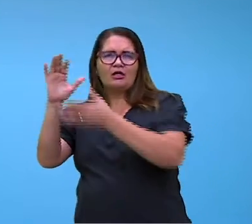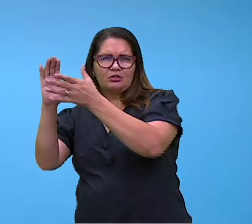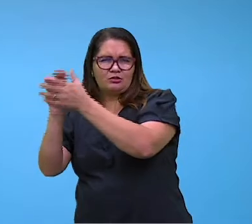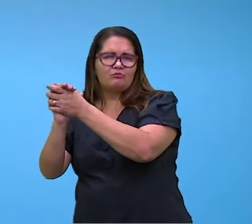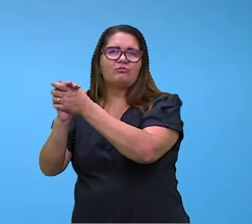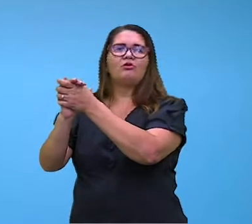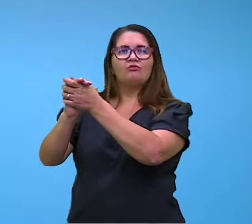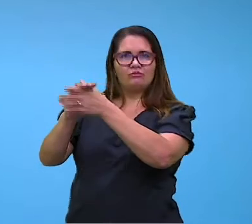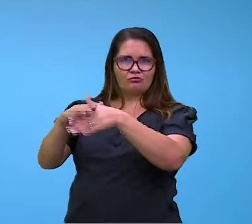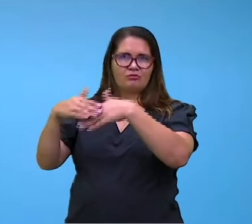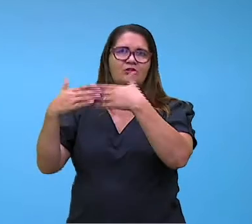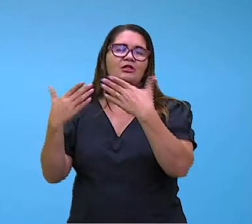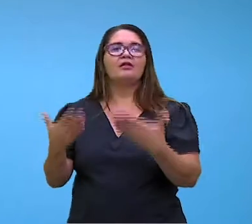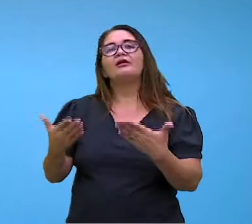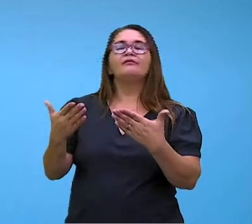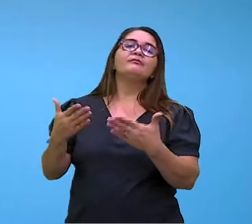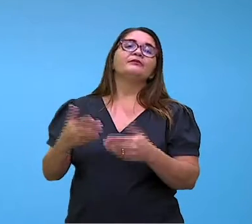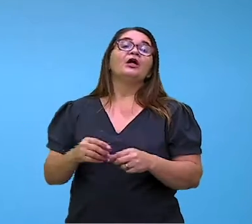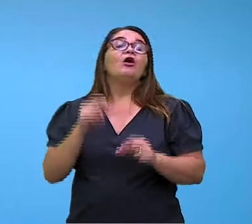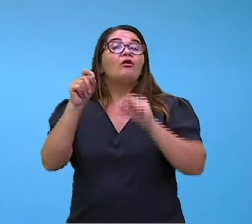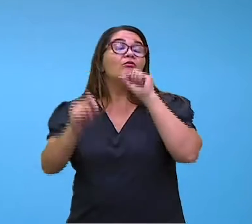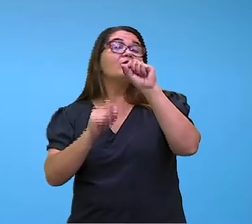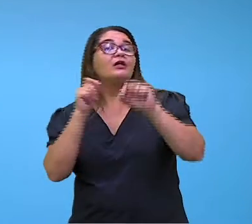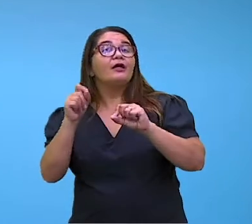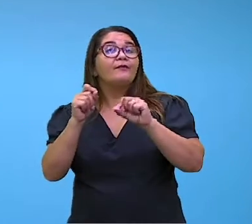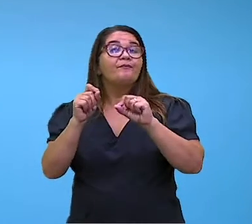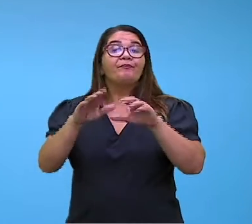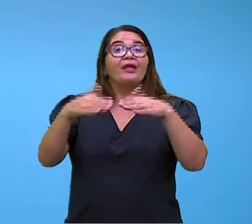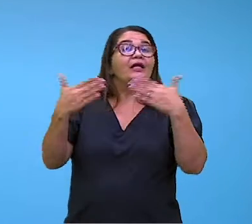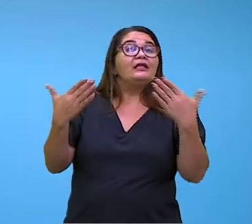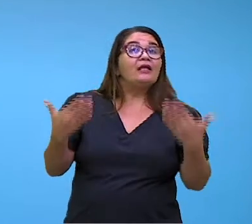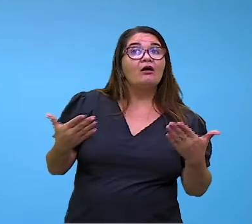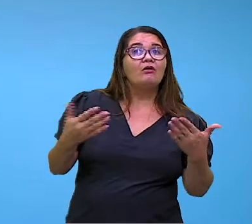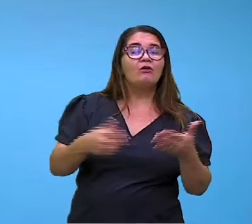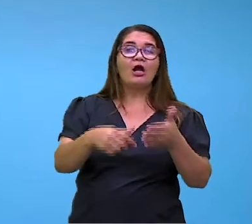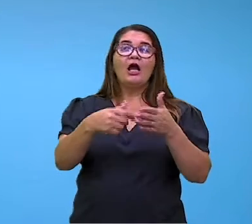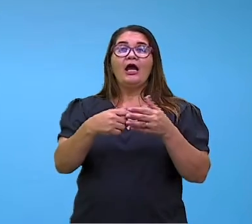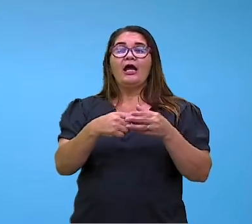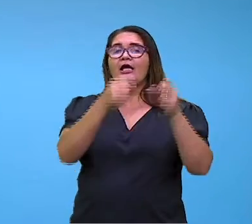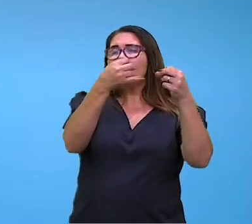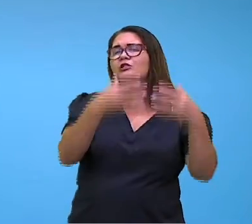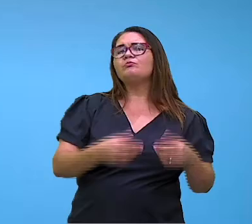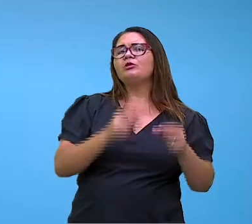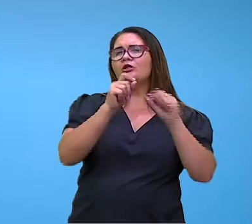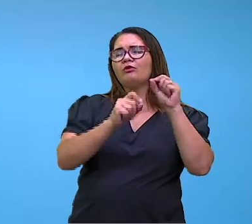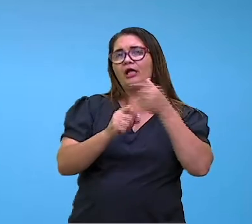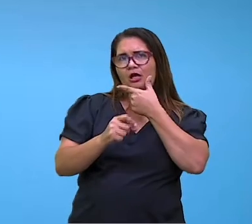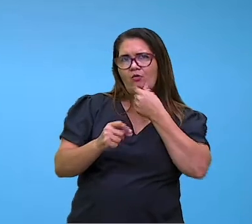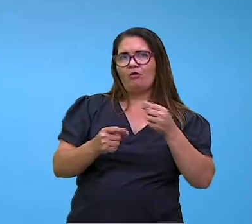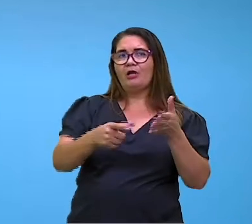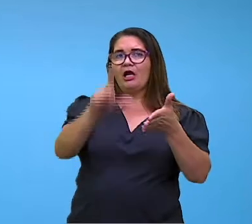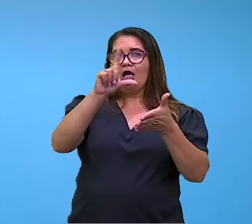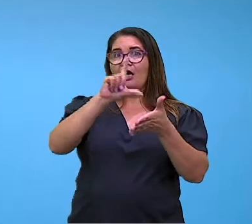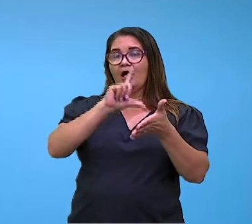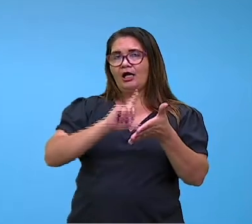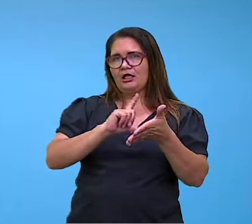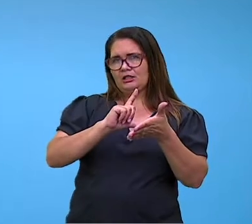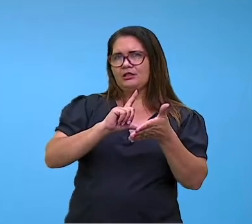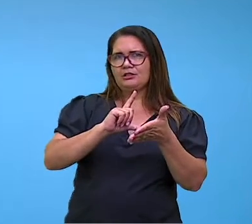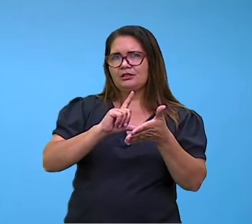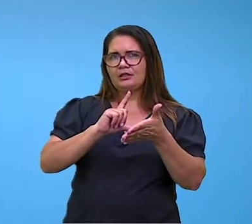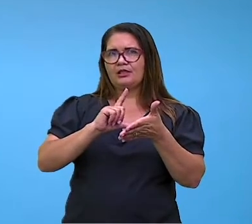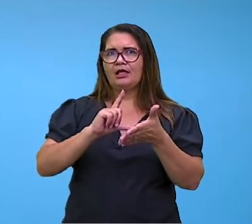you actually were happy. Então, antes que você aí não faz, quando você faz aí